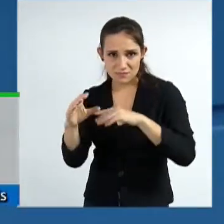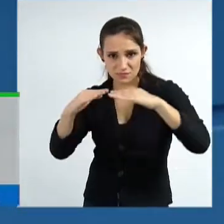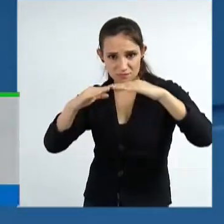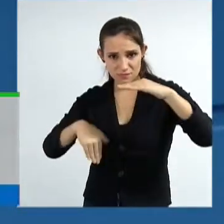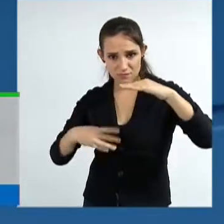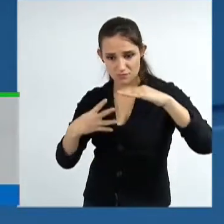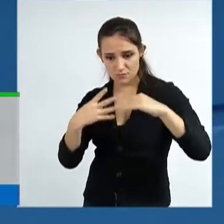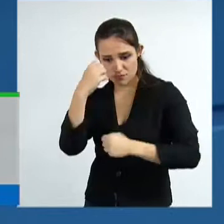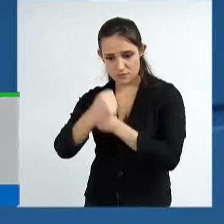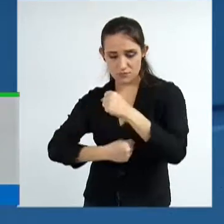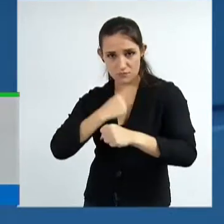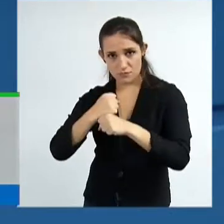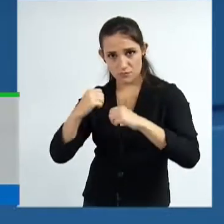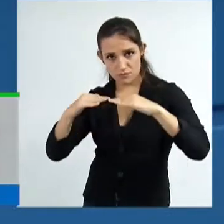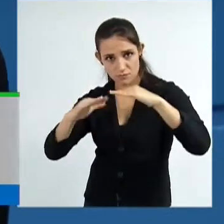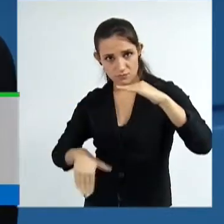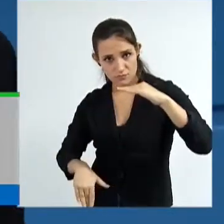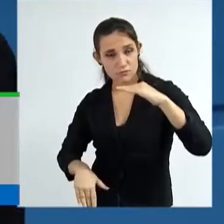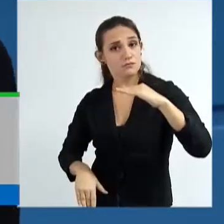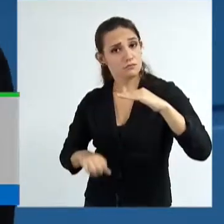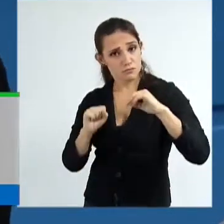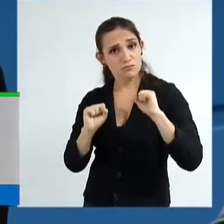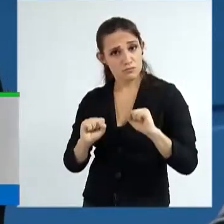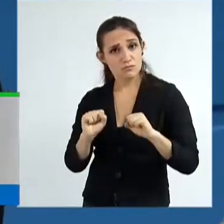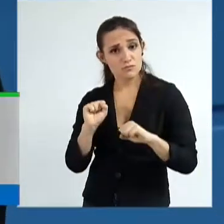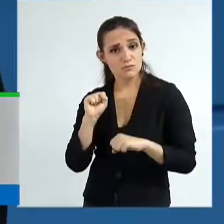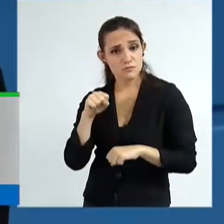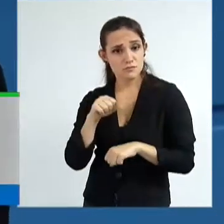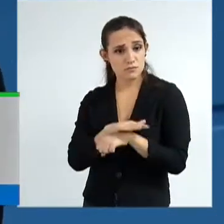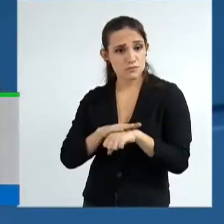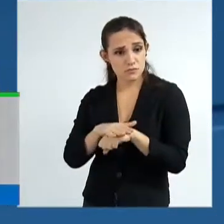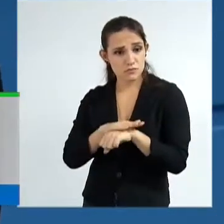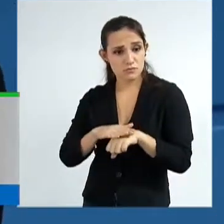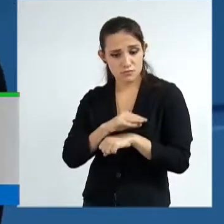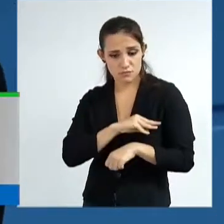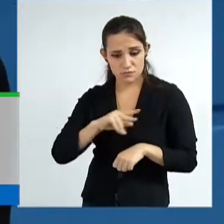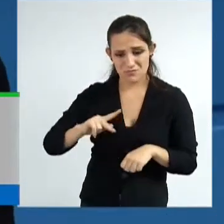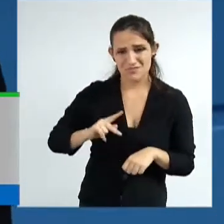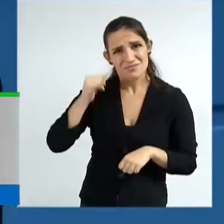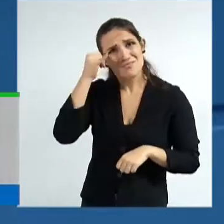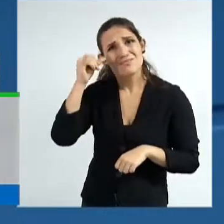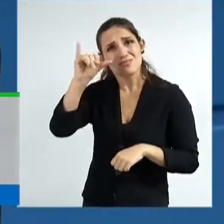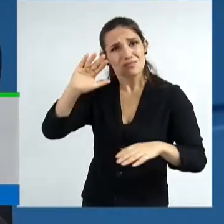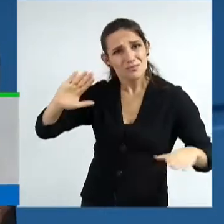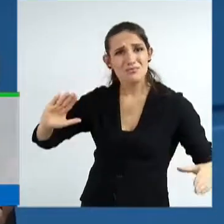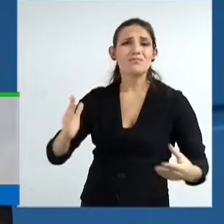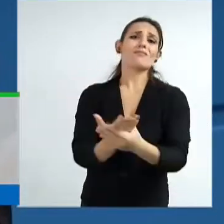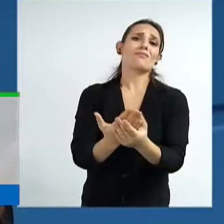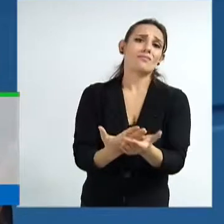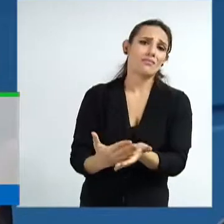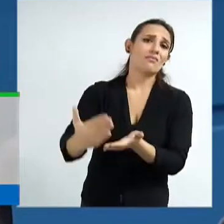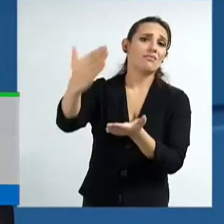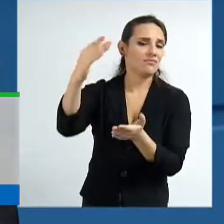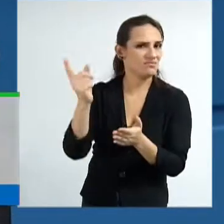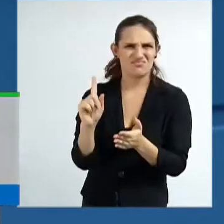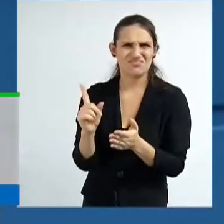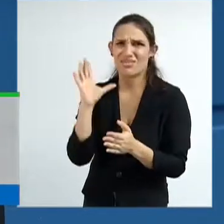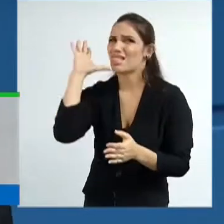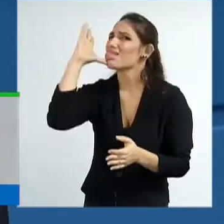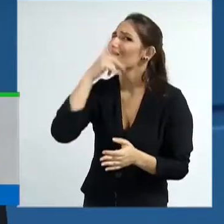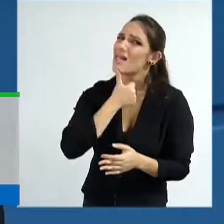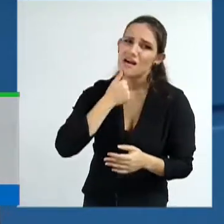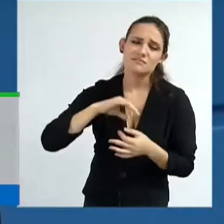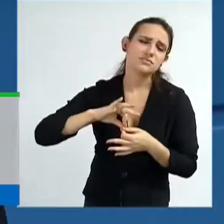4 anos possam ser negociados diretamente com o Ministério Público, evitando assim que nós tenhamos um